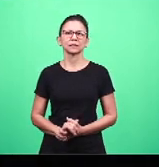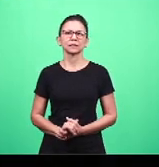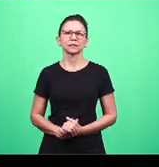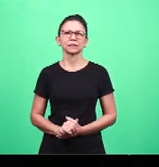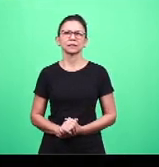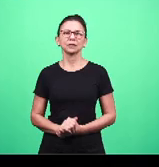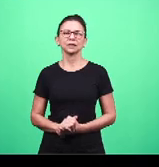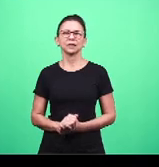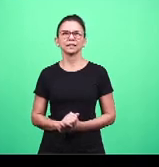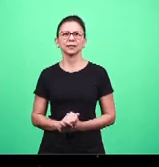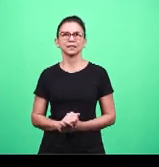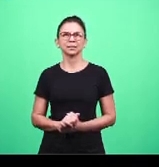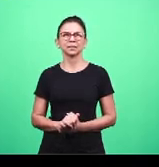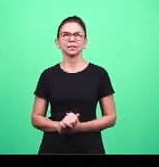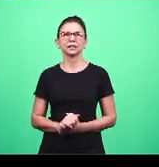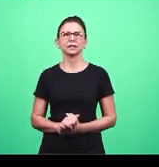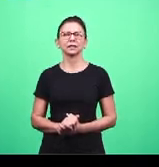mesmo Espírito.